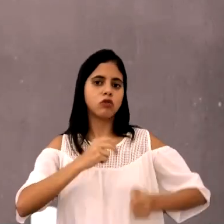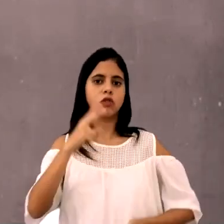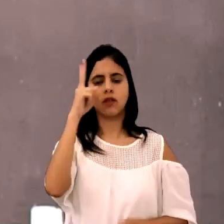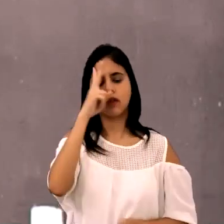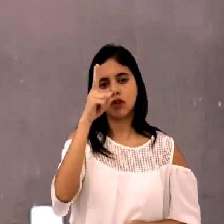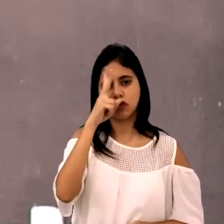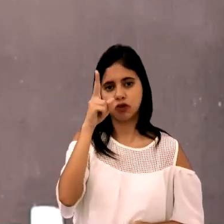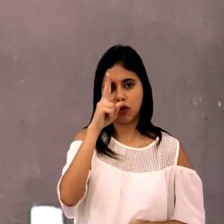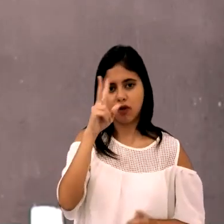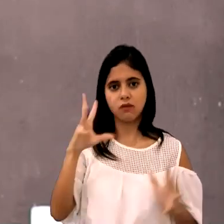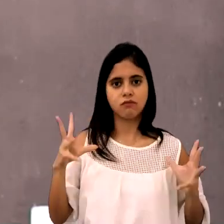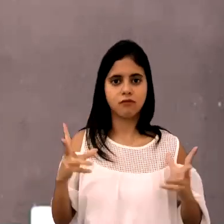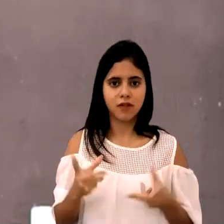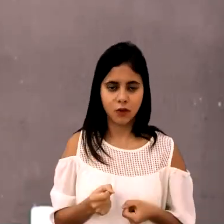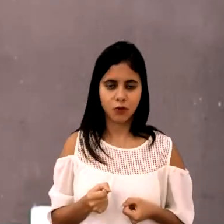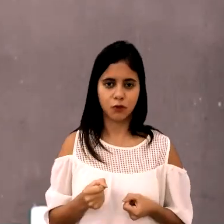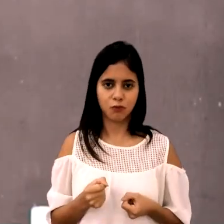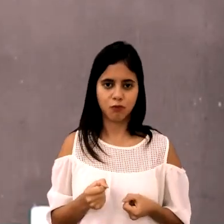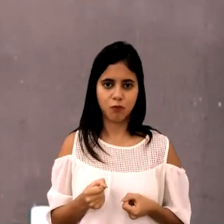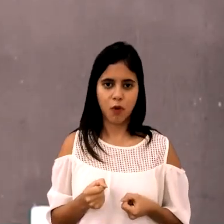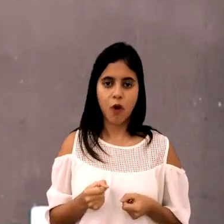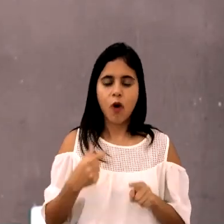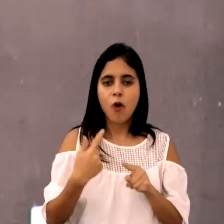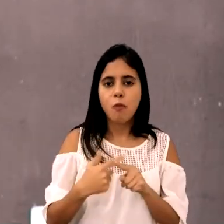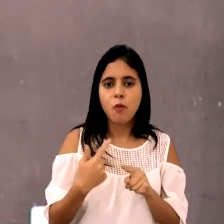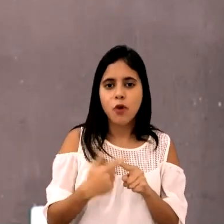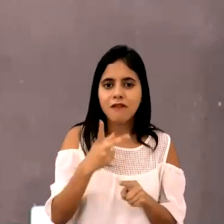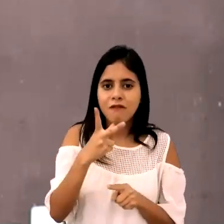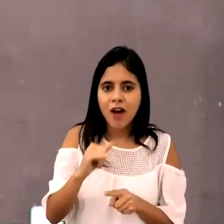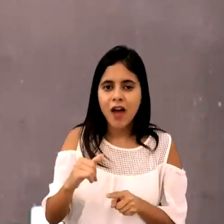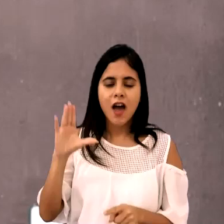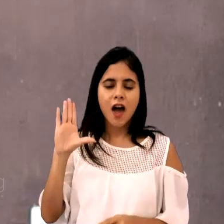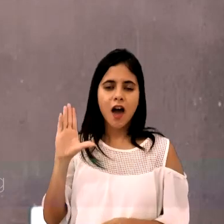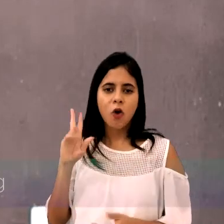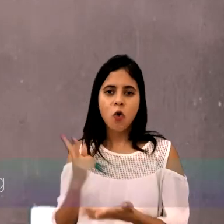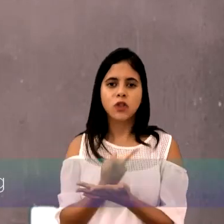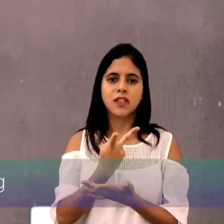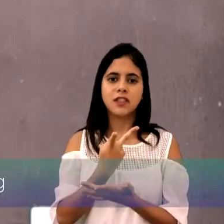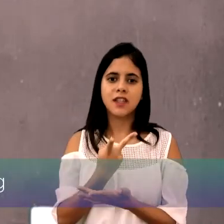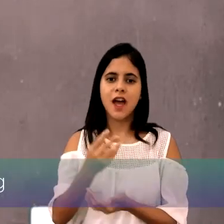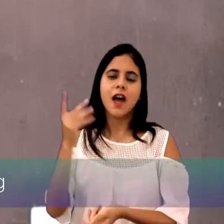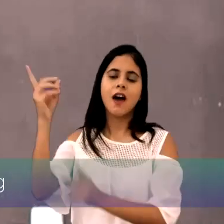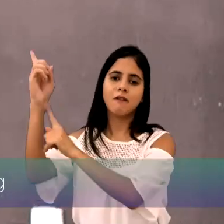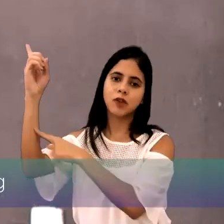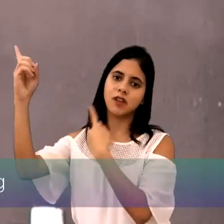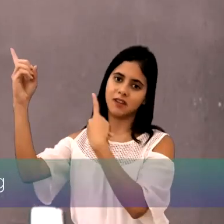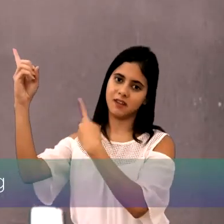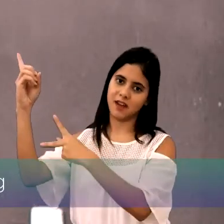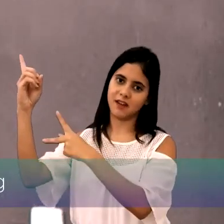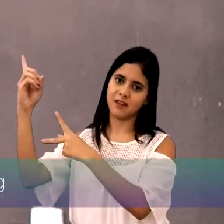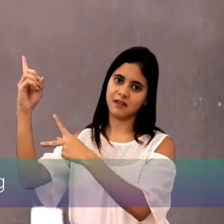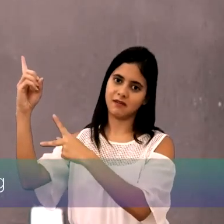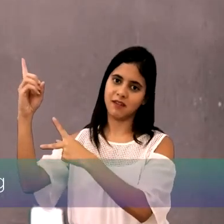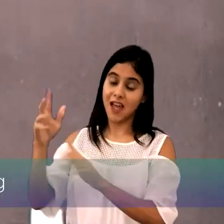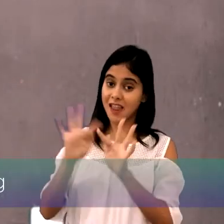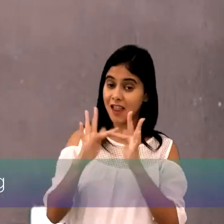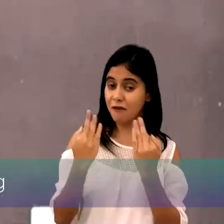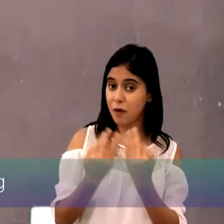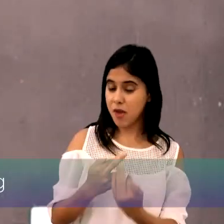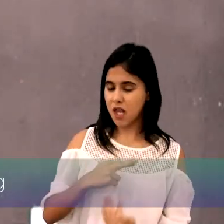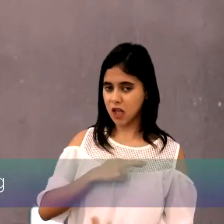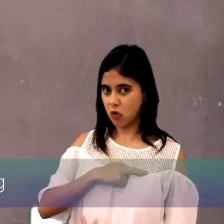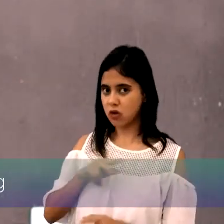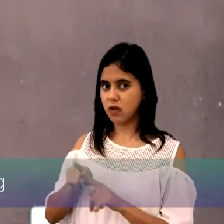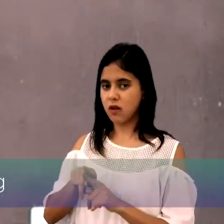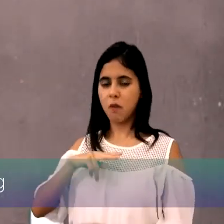tudo para realizar o plano maravilhoso que Ele tem para essa família e para o mundo. É isso que elas